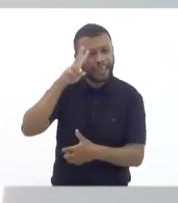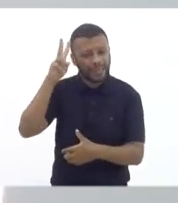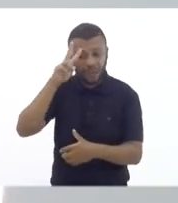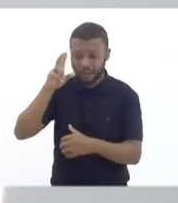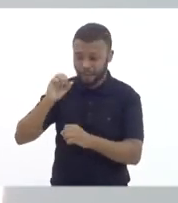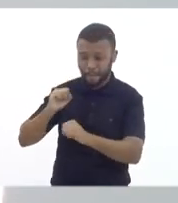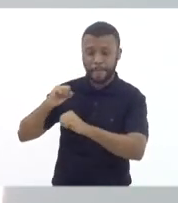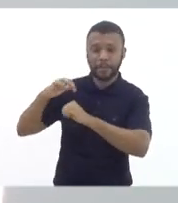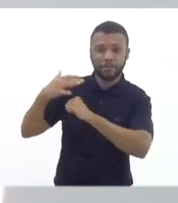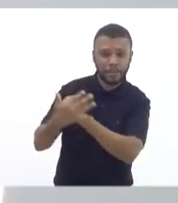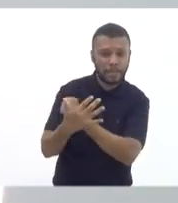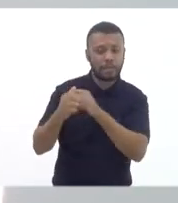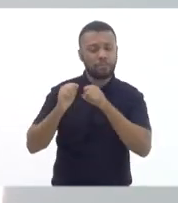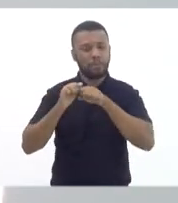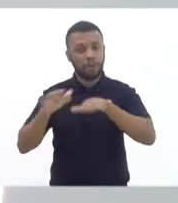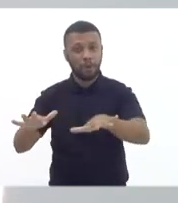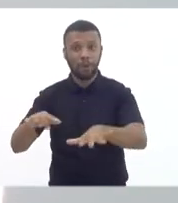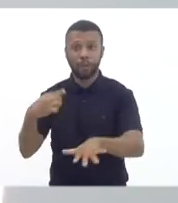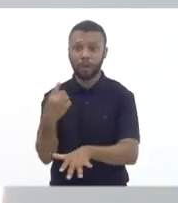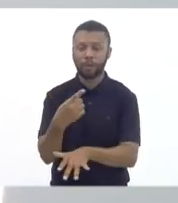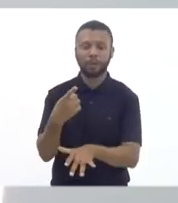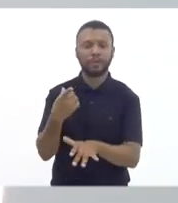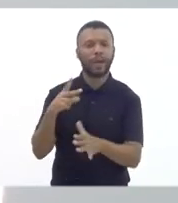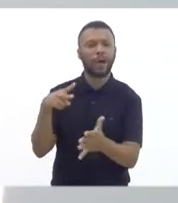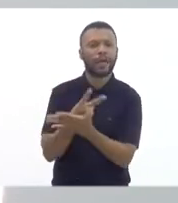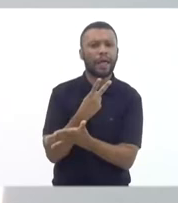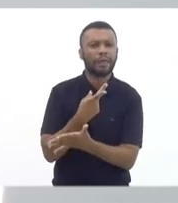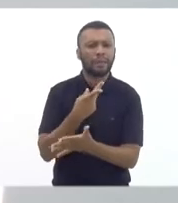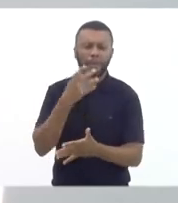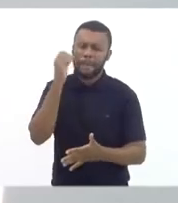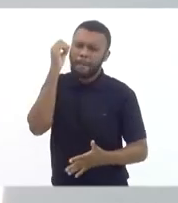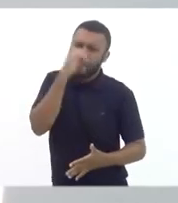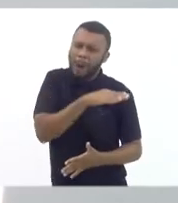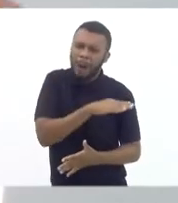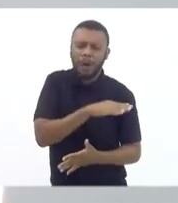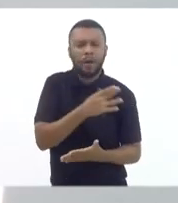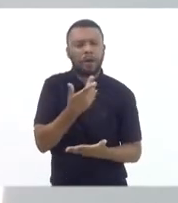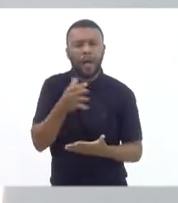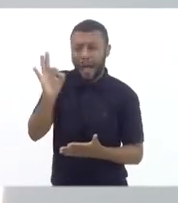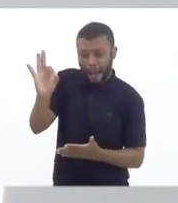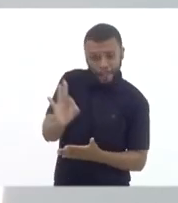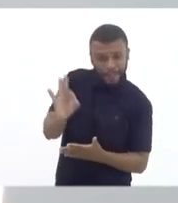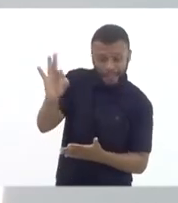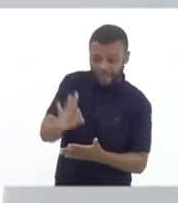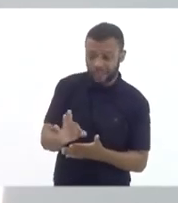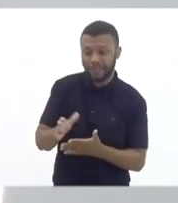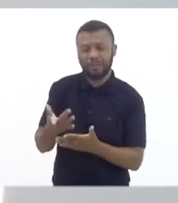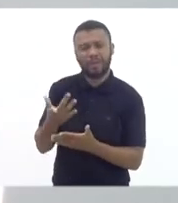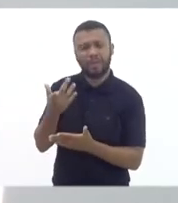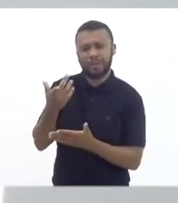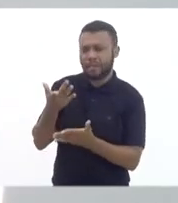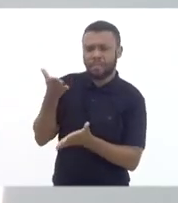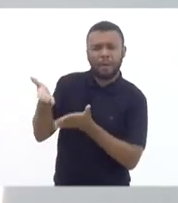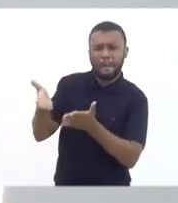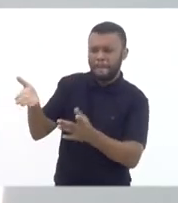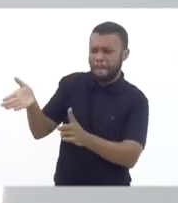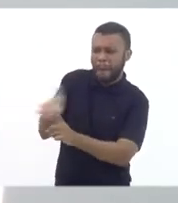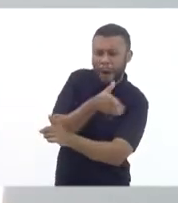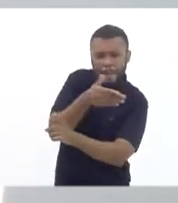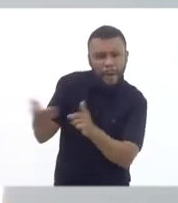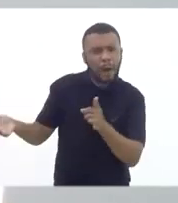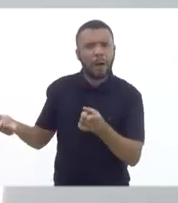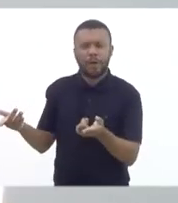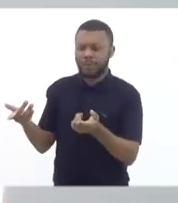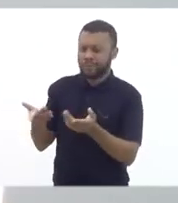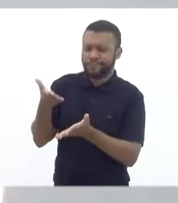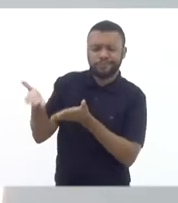pandemia. Os nossos casos de abandono de maus-tratos dispararam sob qualquer critério de registro.